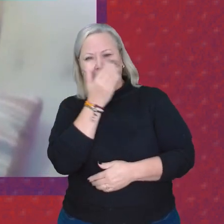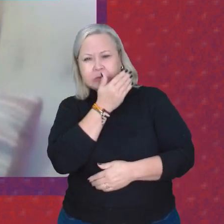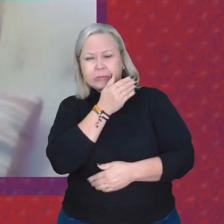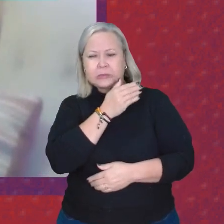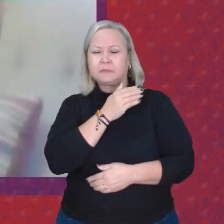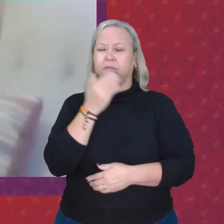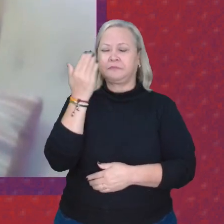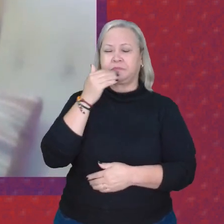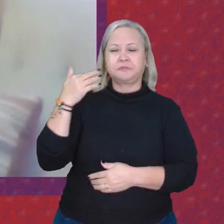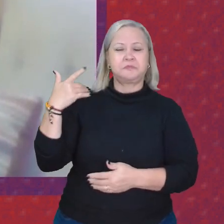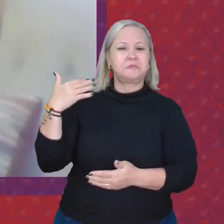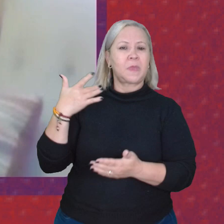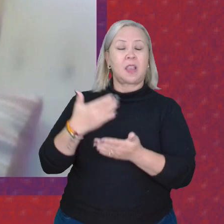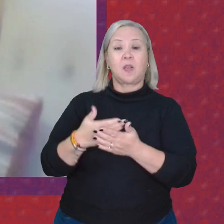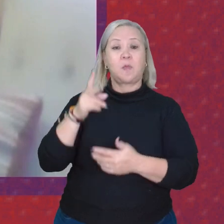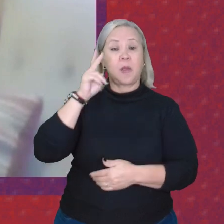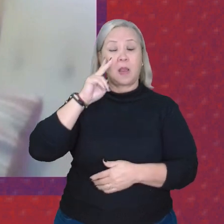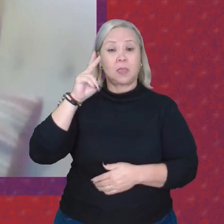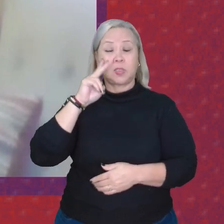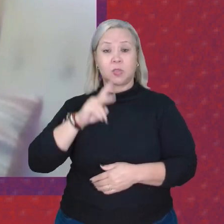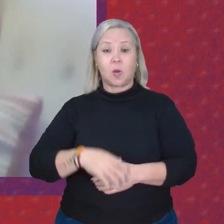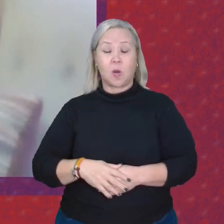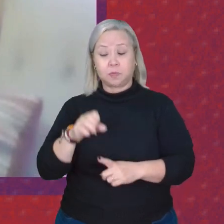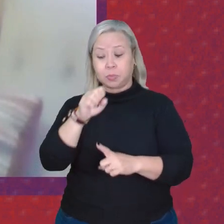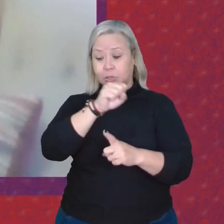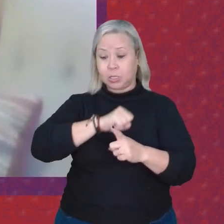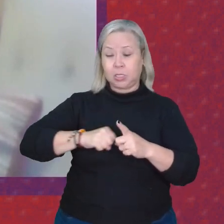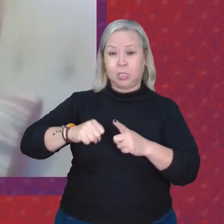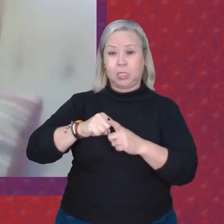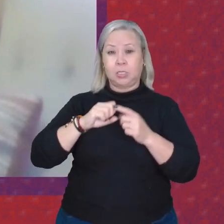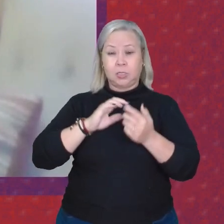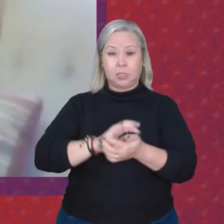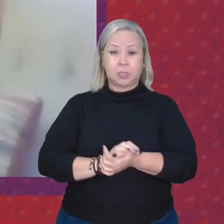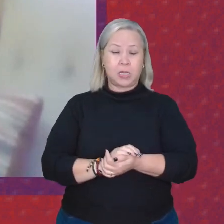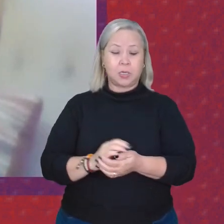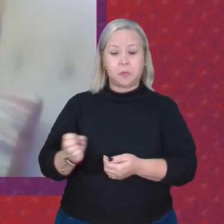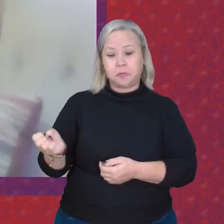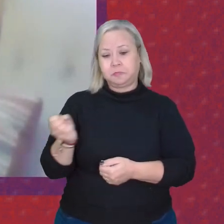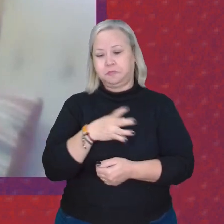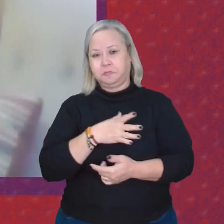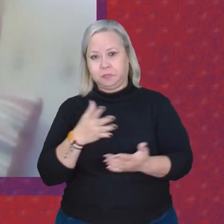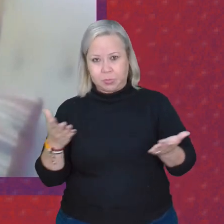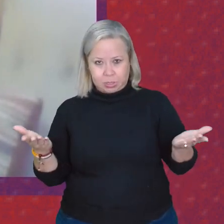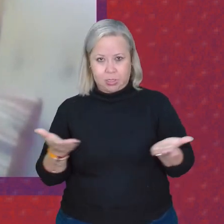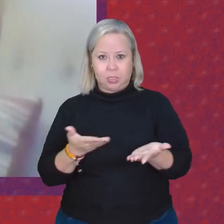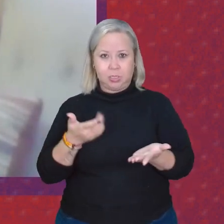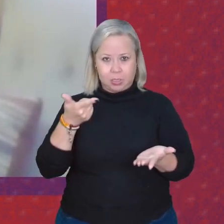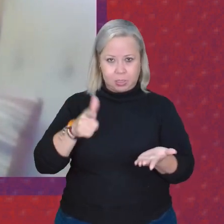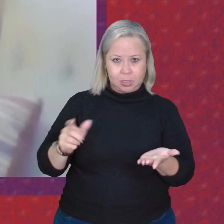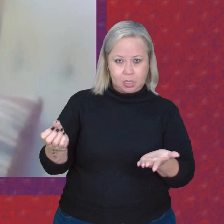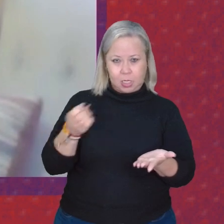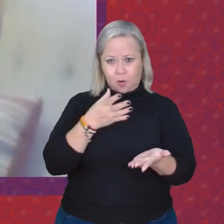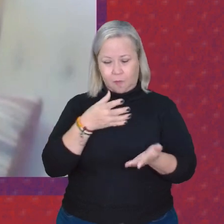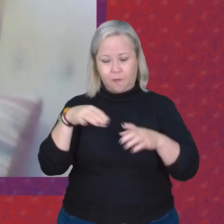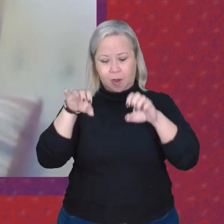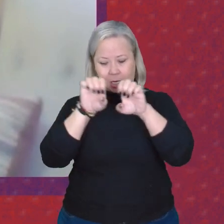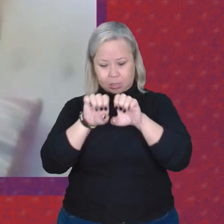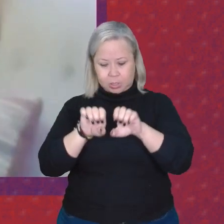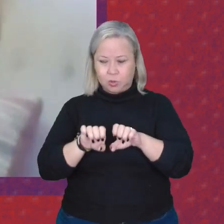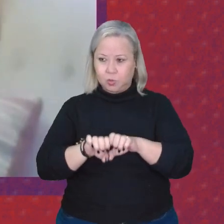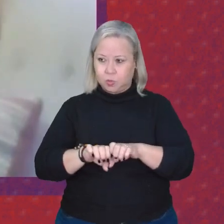da história, na medida em que as sociedades foram se modernizando, se